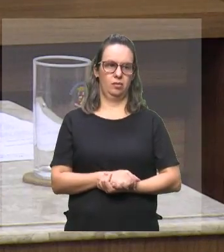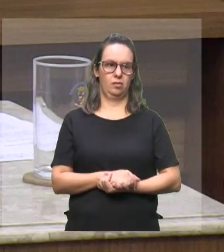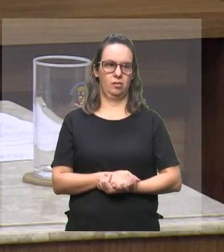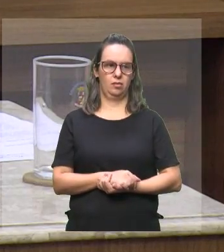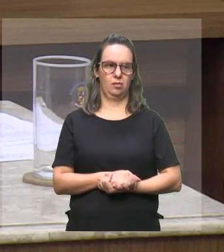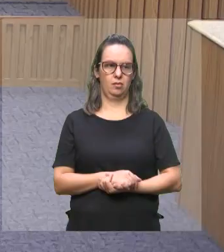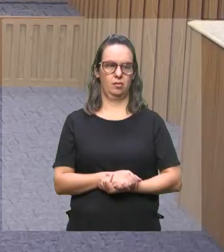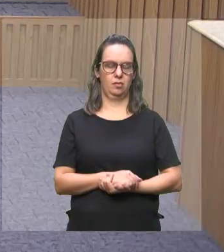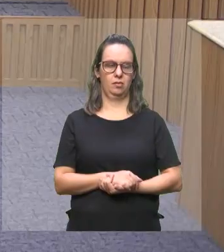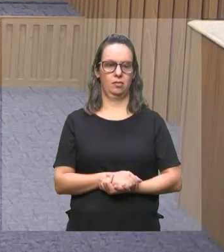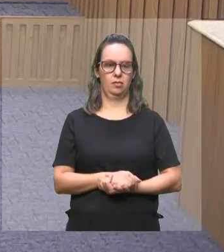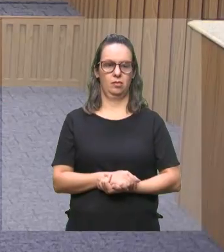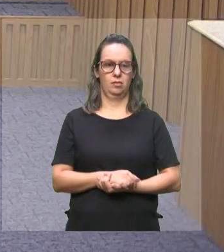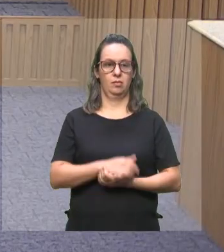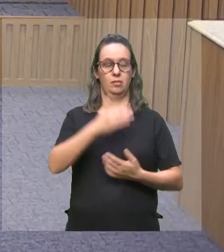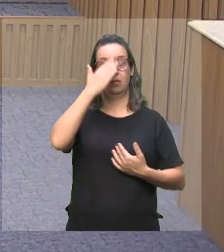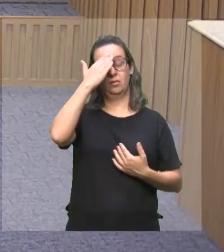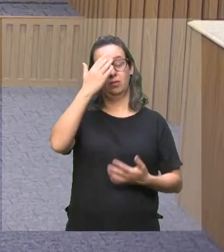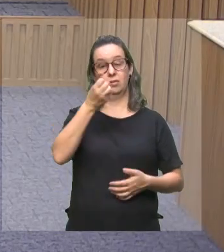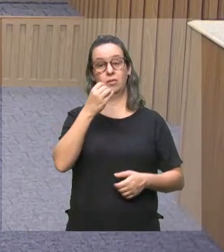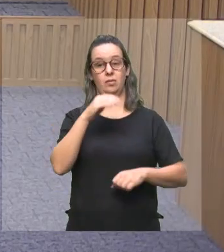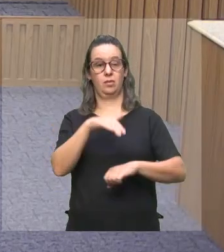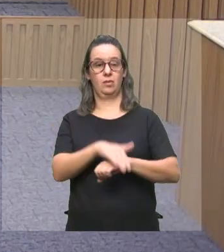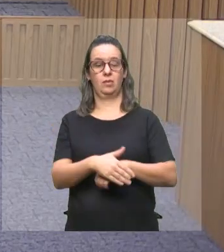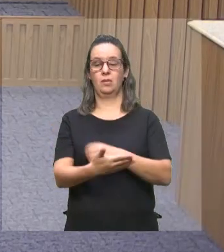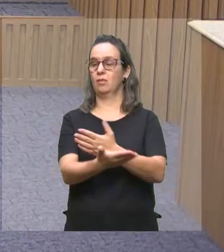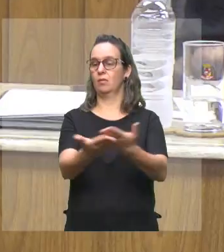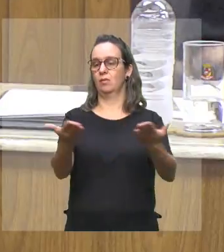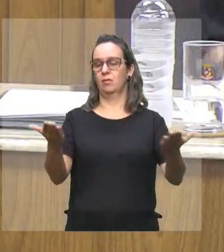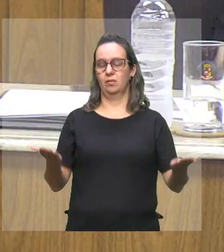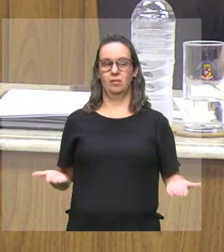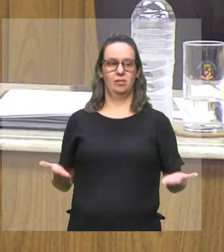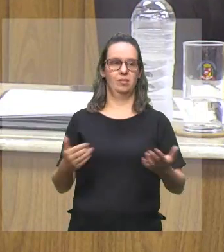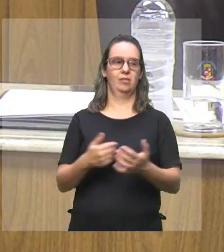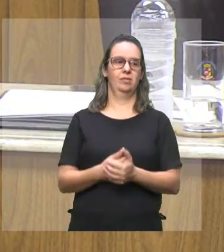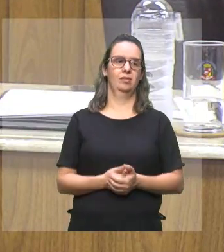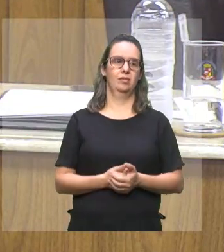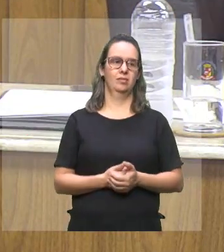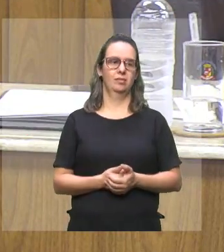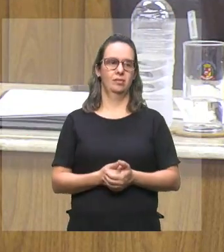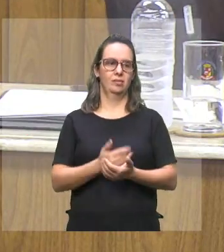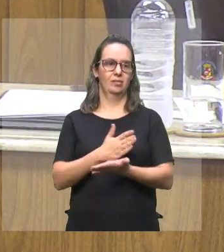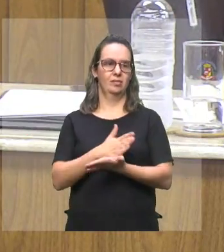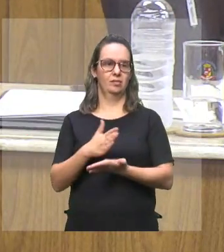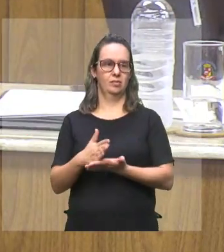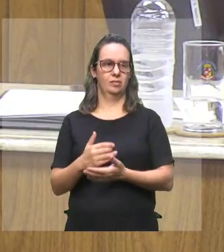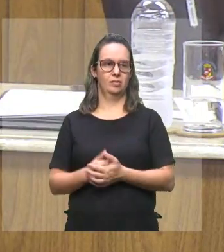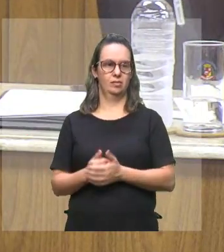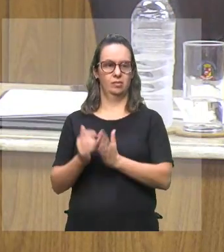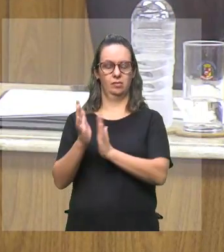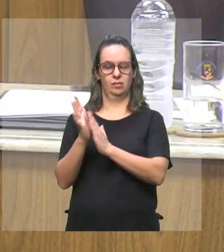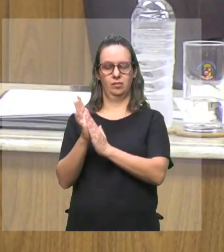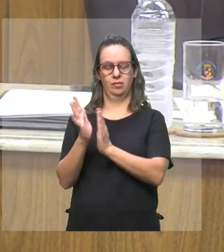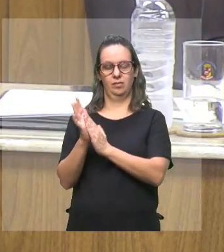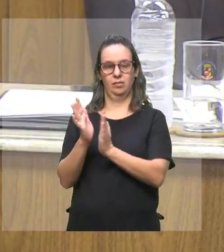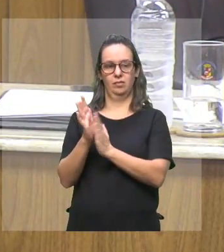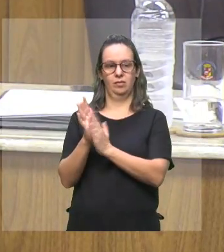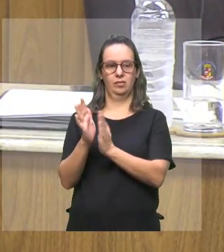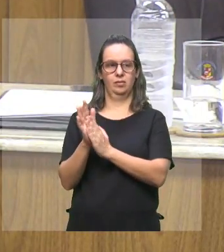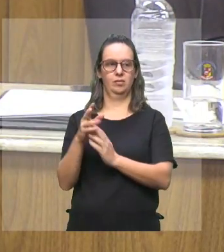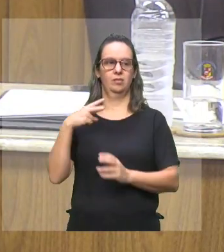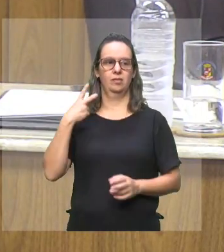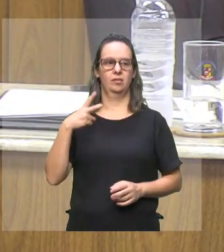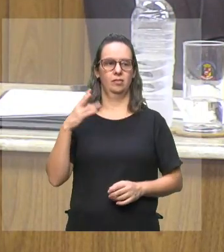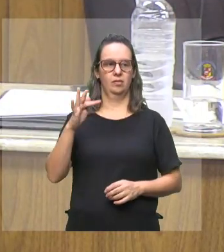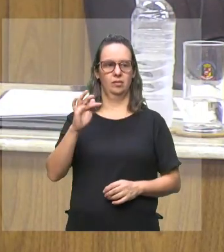Muito obrigado, senhor presidente. Boa noite a todos novamente. Gostaria de começar minha fala parabenizando o vereador Fabinho Alerta Verbal pelas visitas